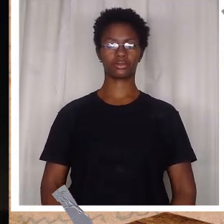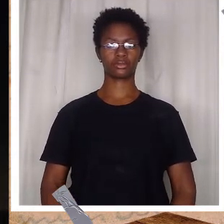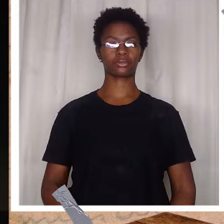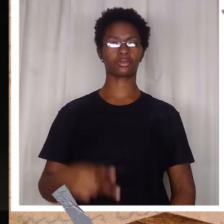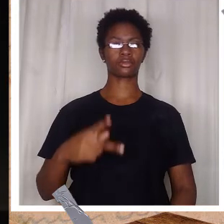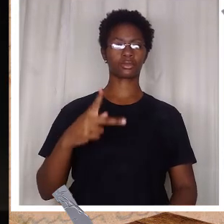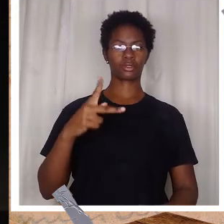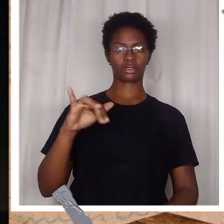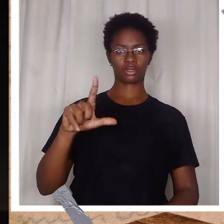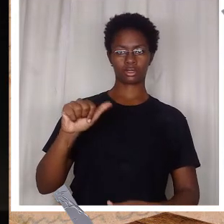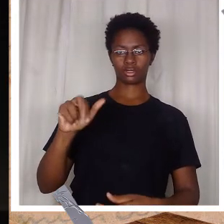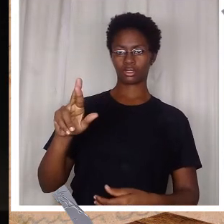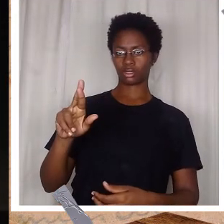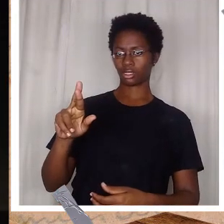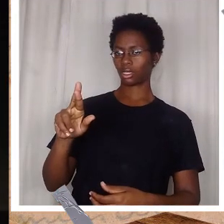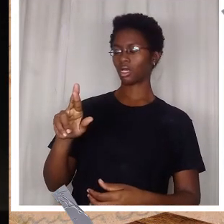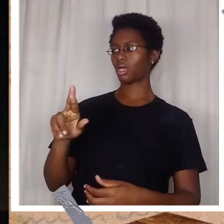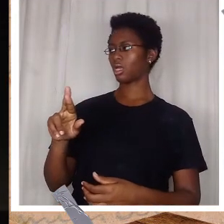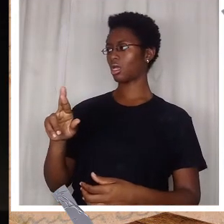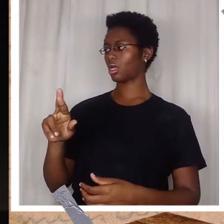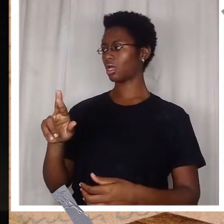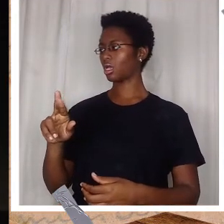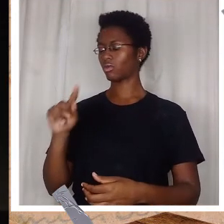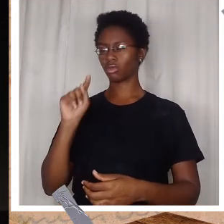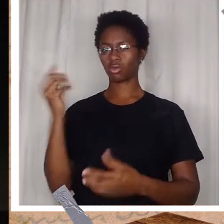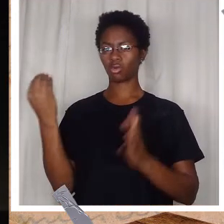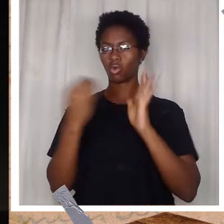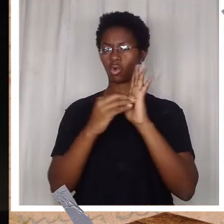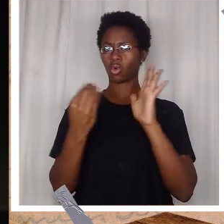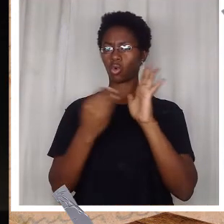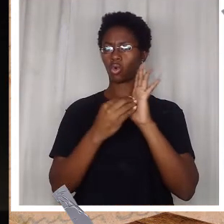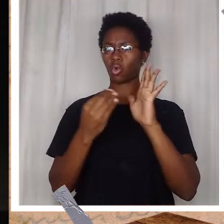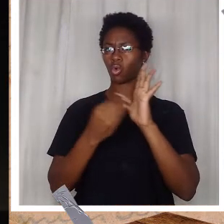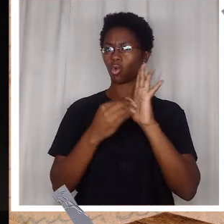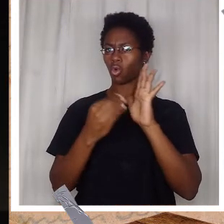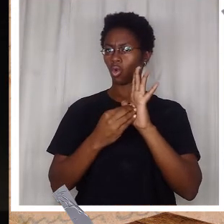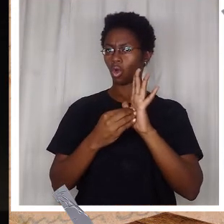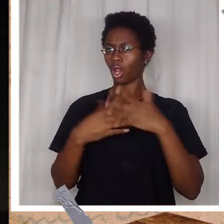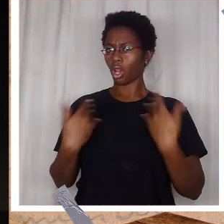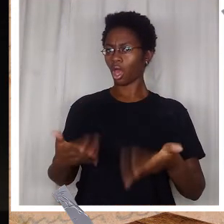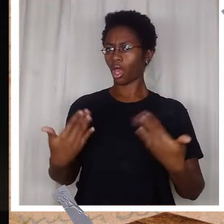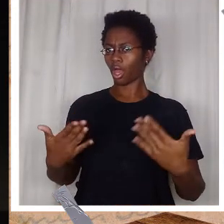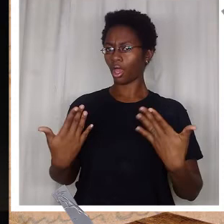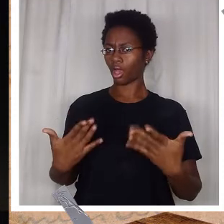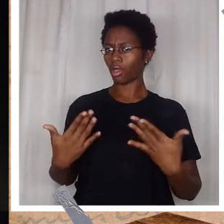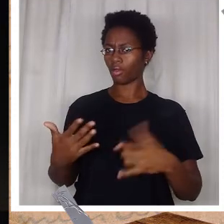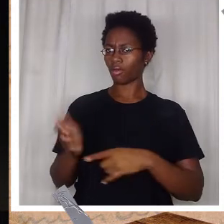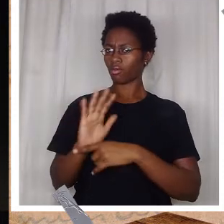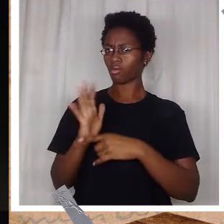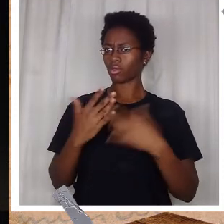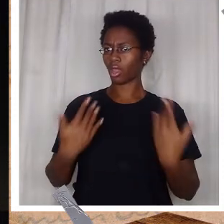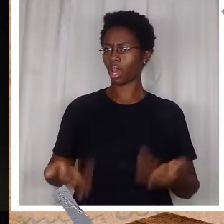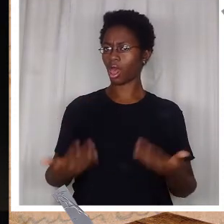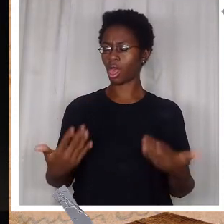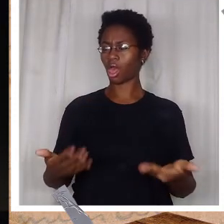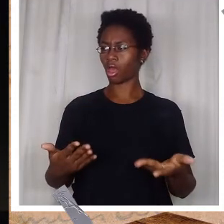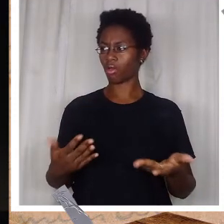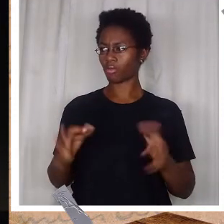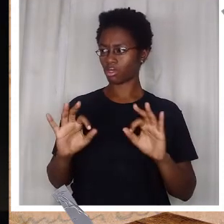Pilar, que é um videomaker, evidentemente já botou o vídeo dele leve. É a fome.